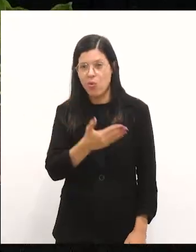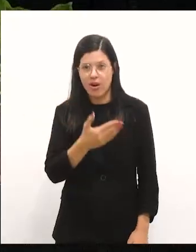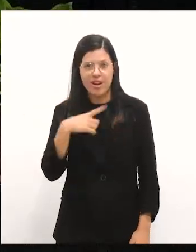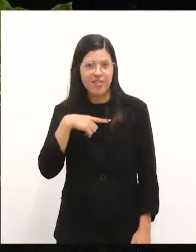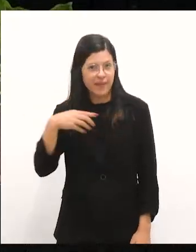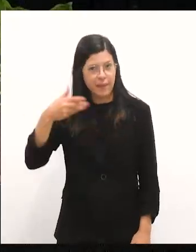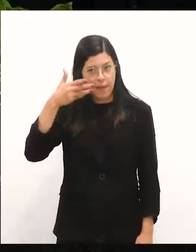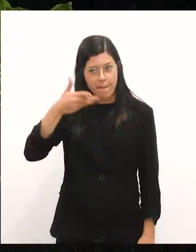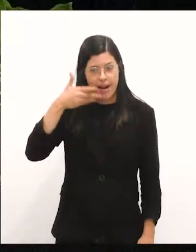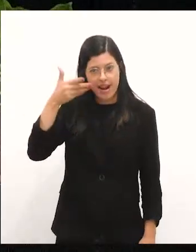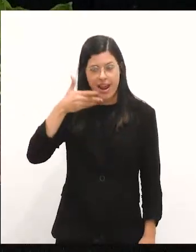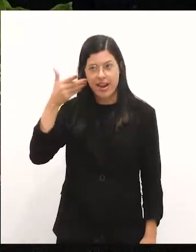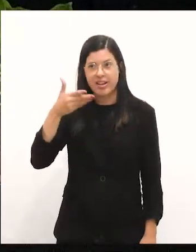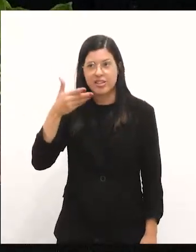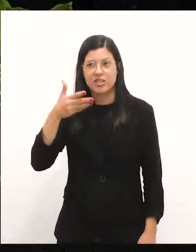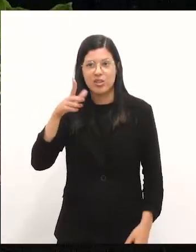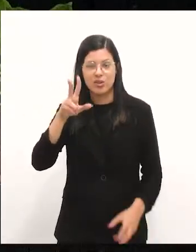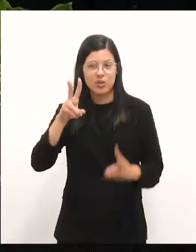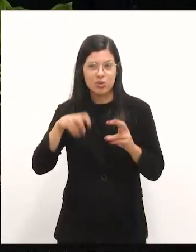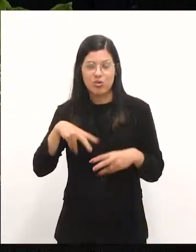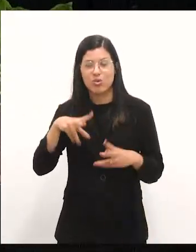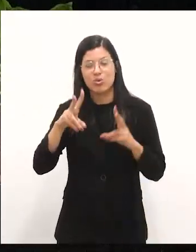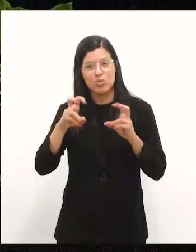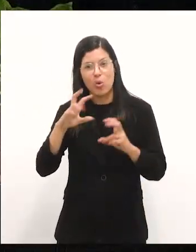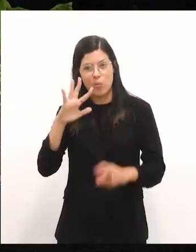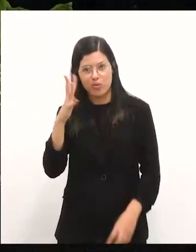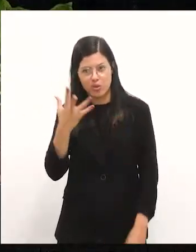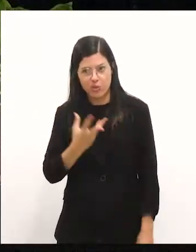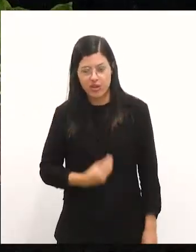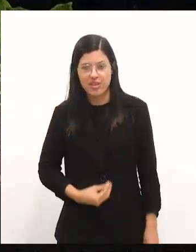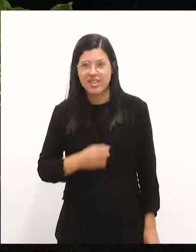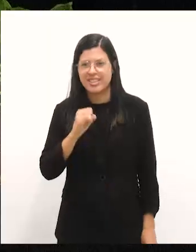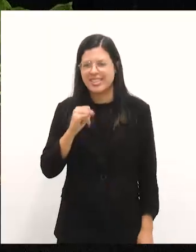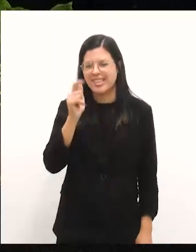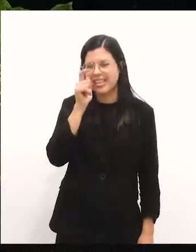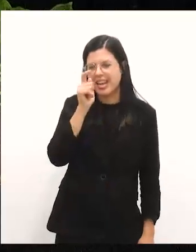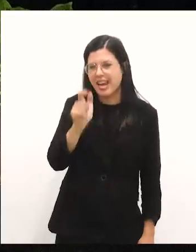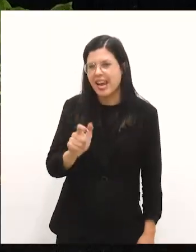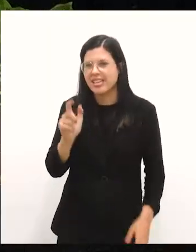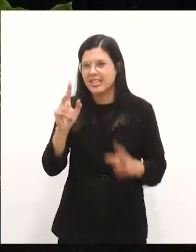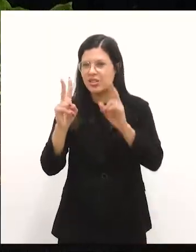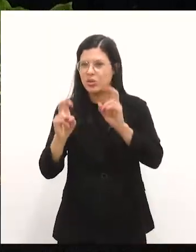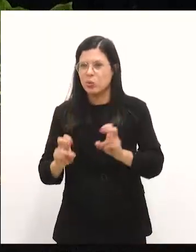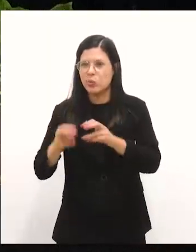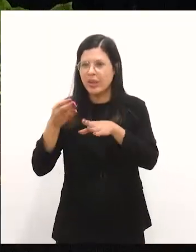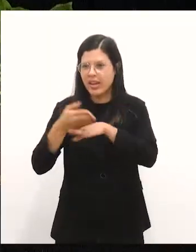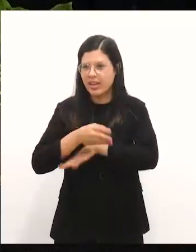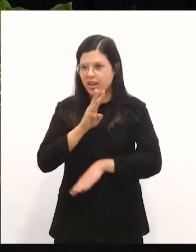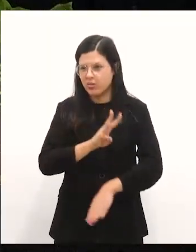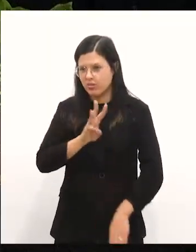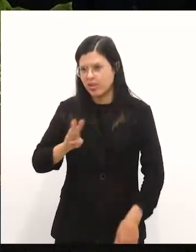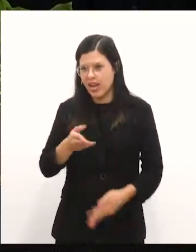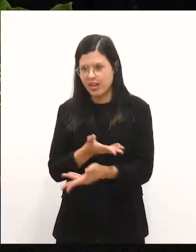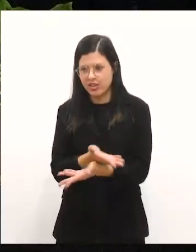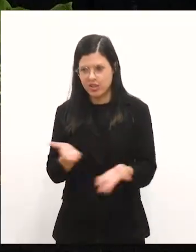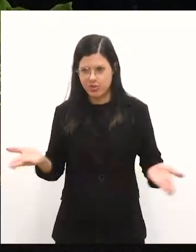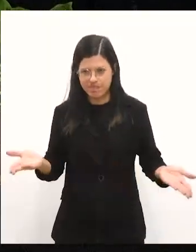estar com uma palestra por dia sobre espiritismo. Se você se interessa pelo assunto, entra no nosso site,